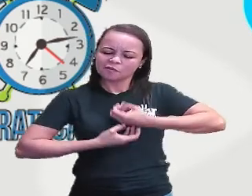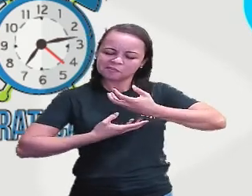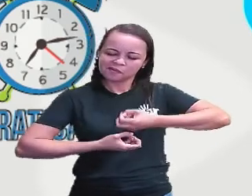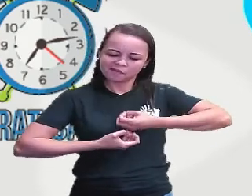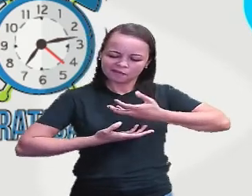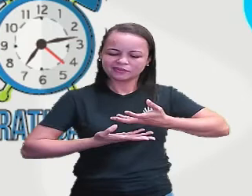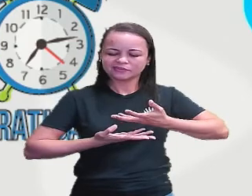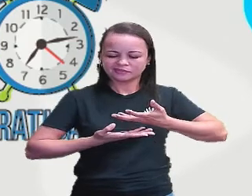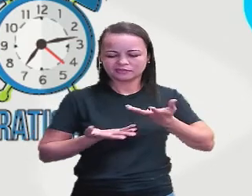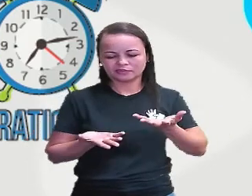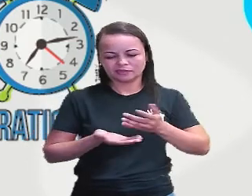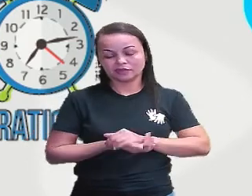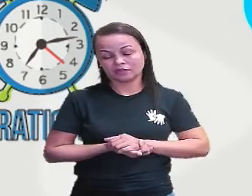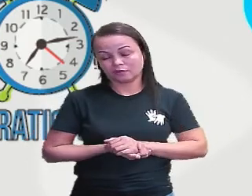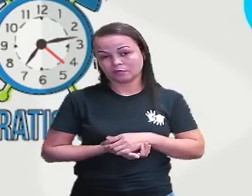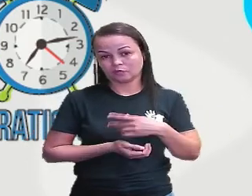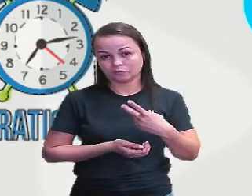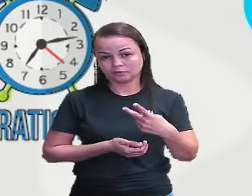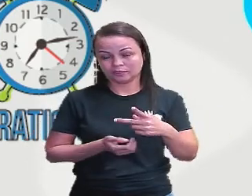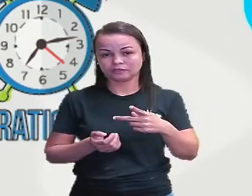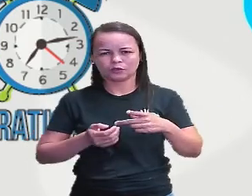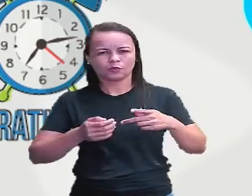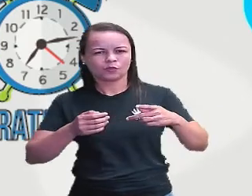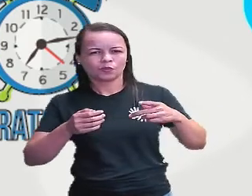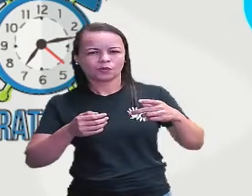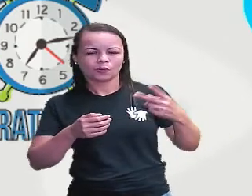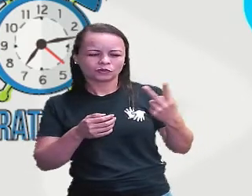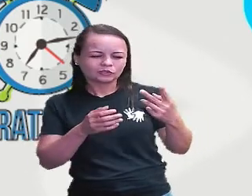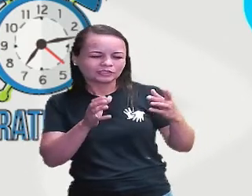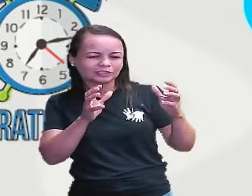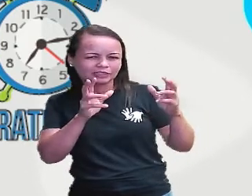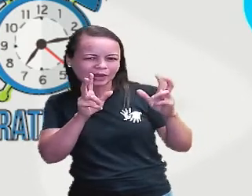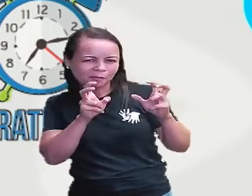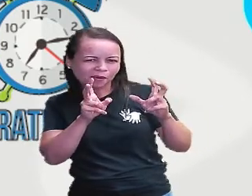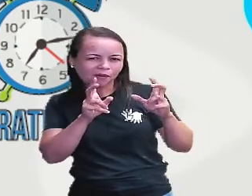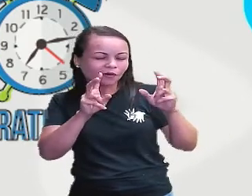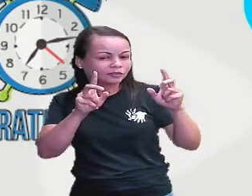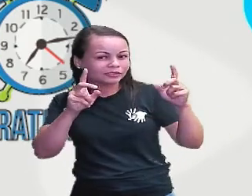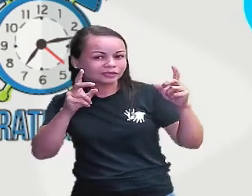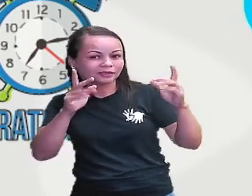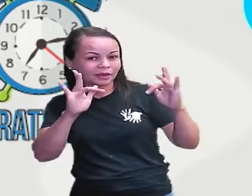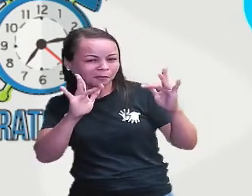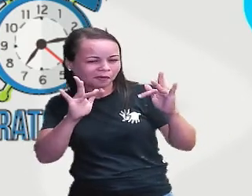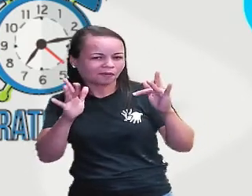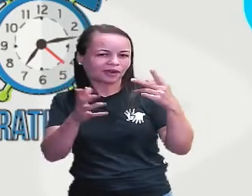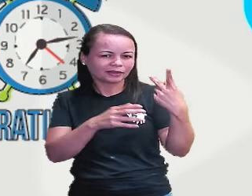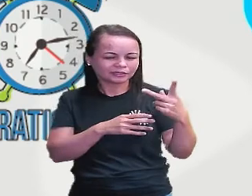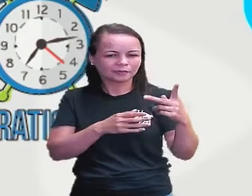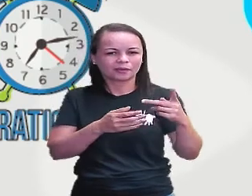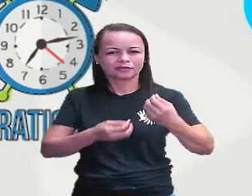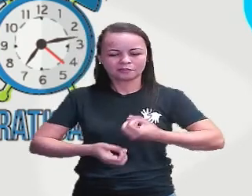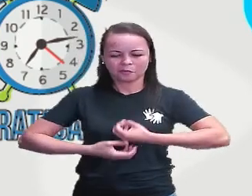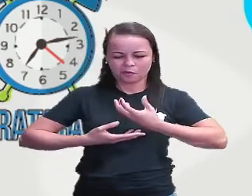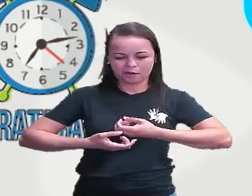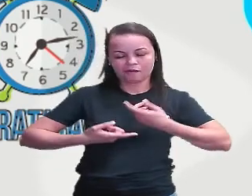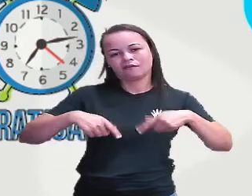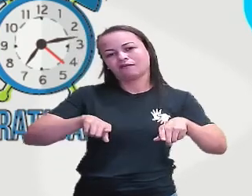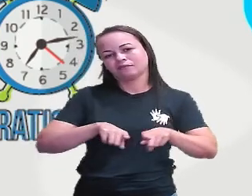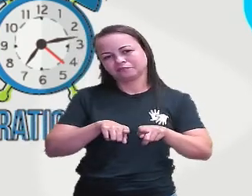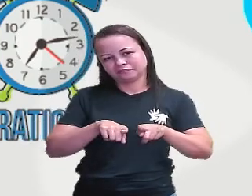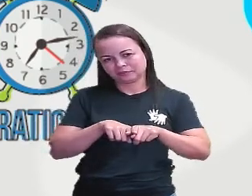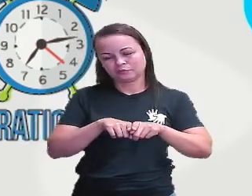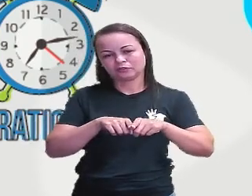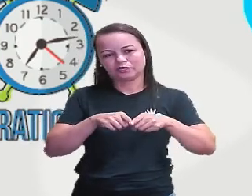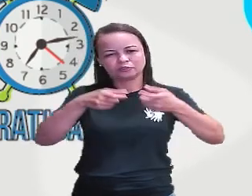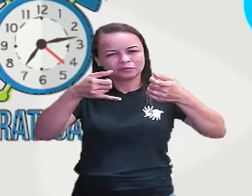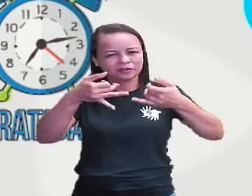né? Por ser assim, entre um casal de namorados, por estar falando de lua, teve essa parte poética também. E aí,